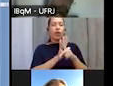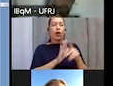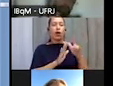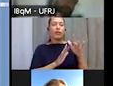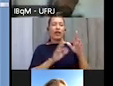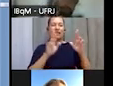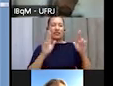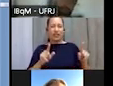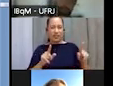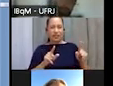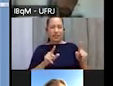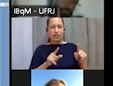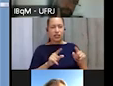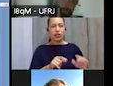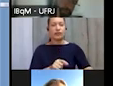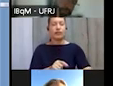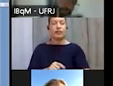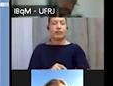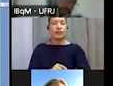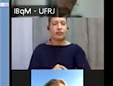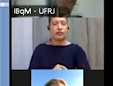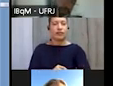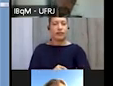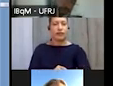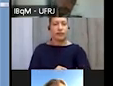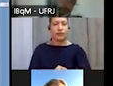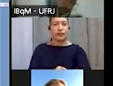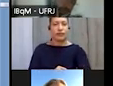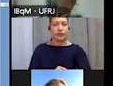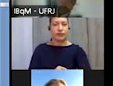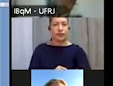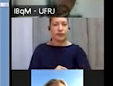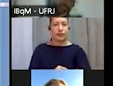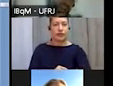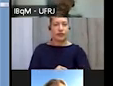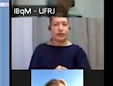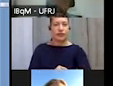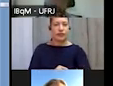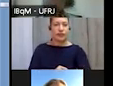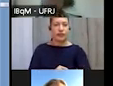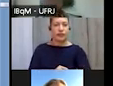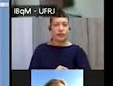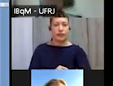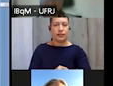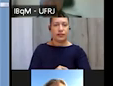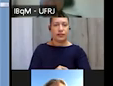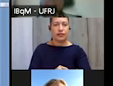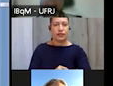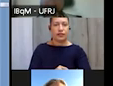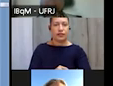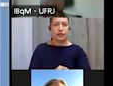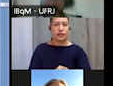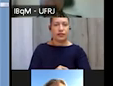ele separa e tem, por vezes, essa preocupação de selecionar e de deixar para que seja mostrado ou